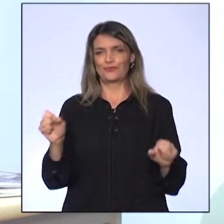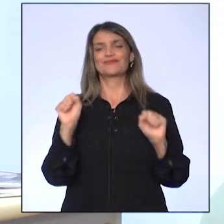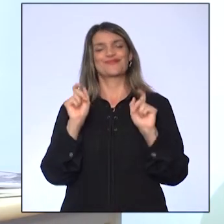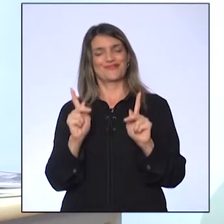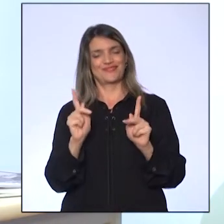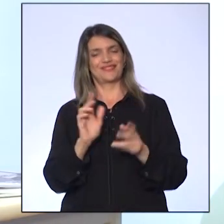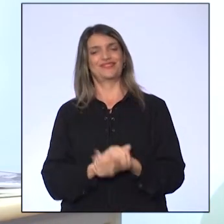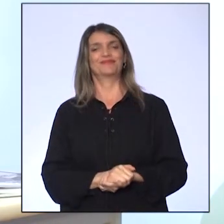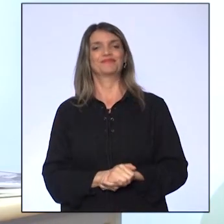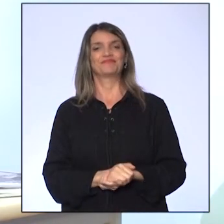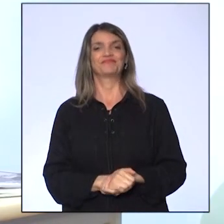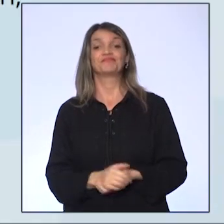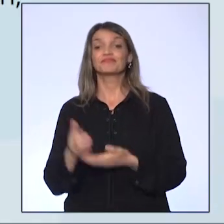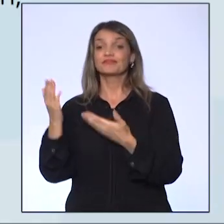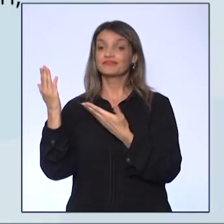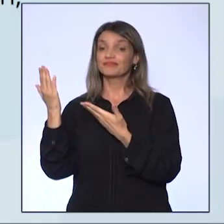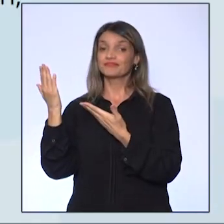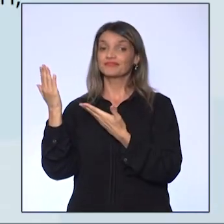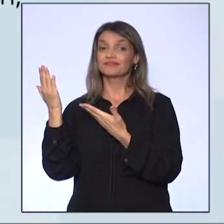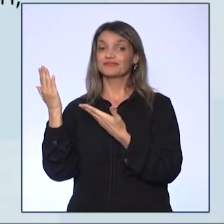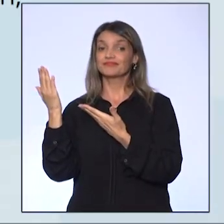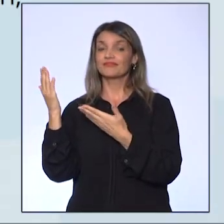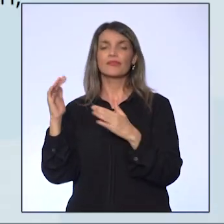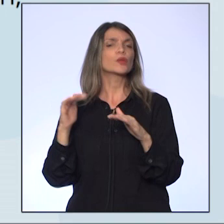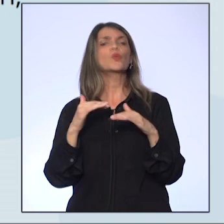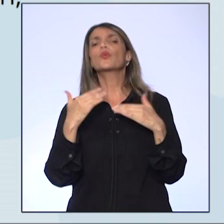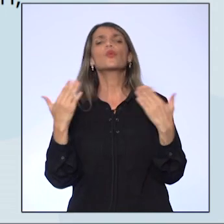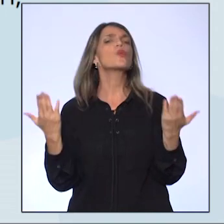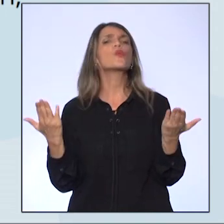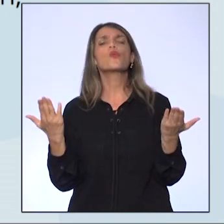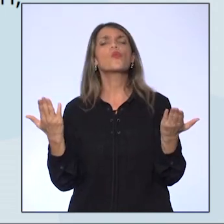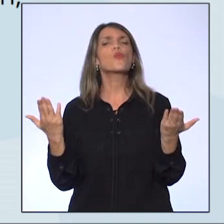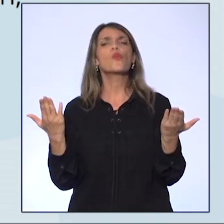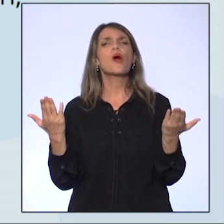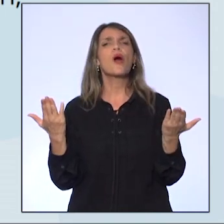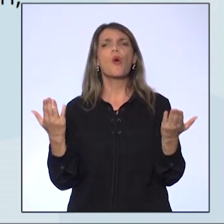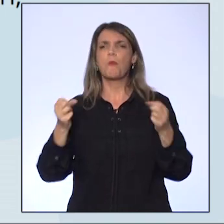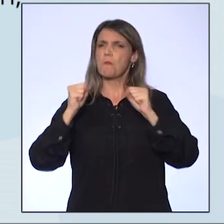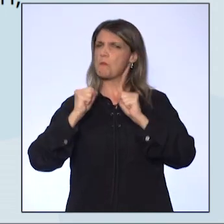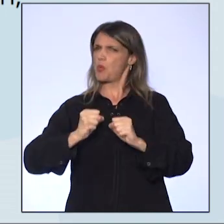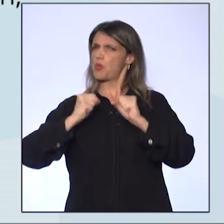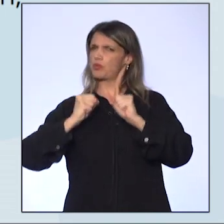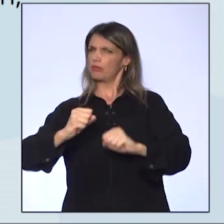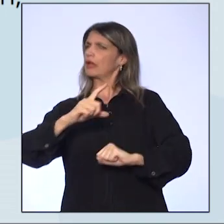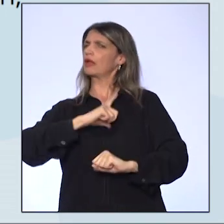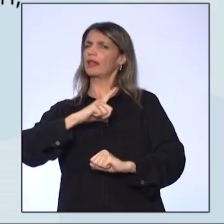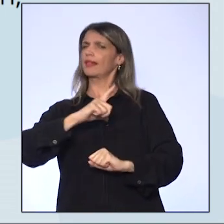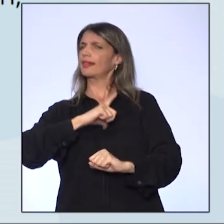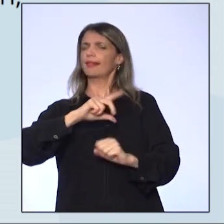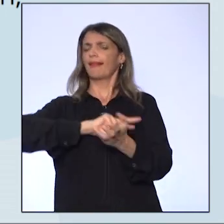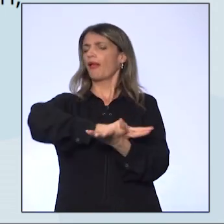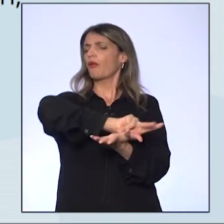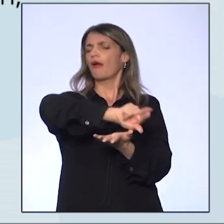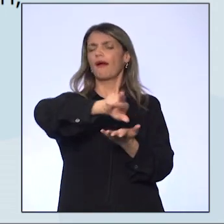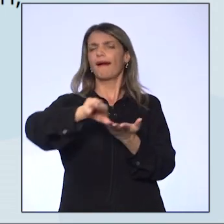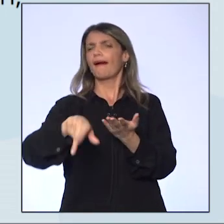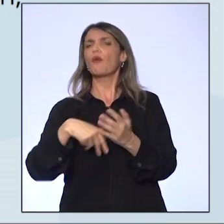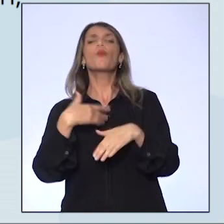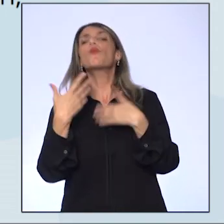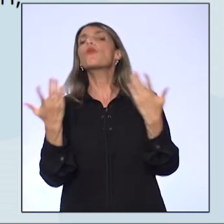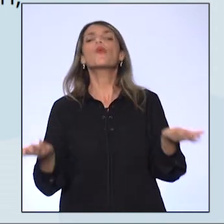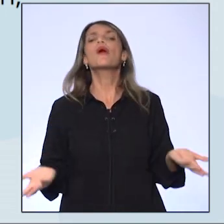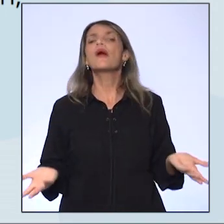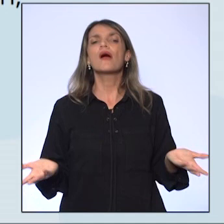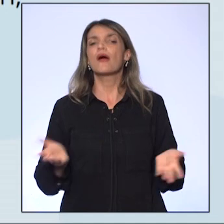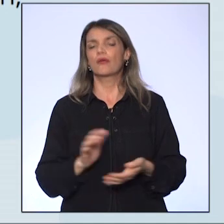Próximo slide. Quais são os superpoderes que eles têm, né? Quais são os superpoderes que